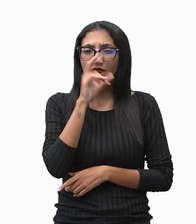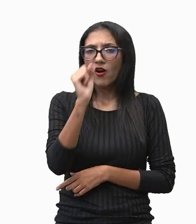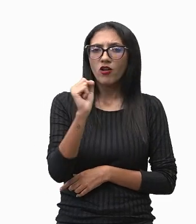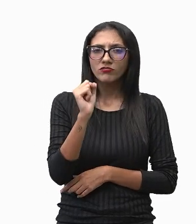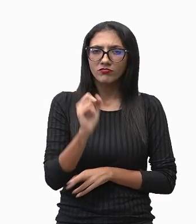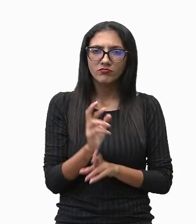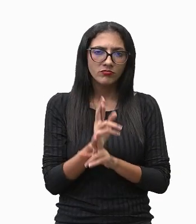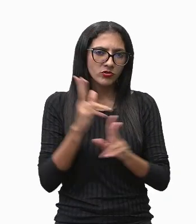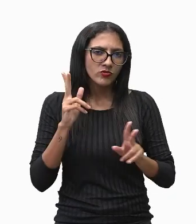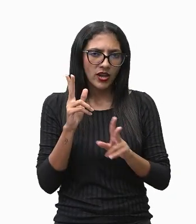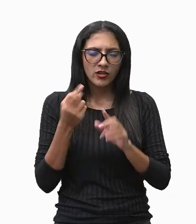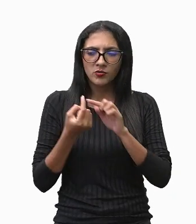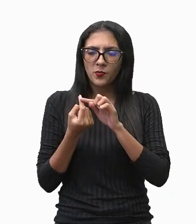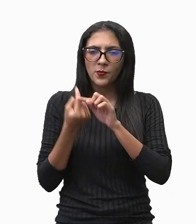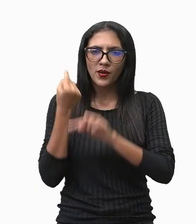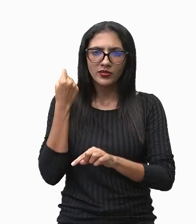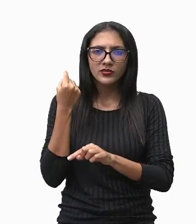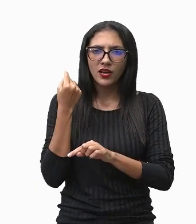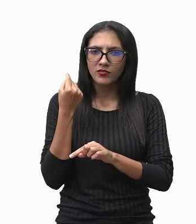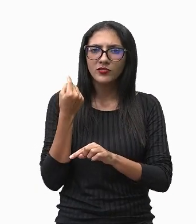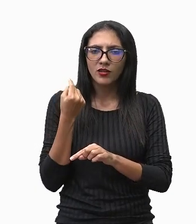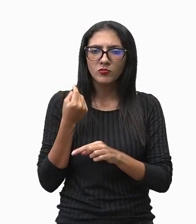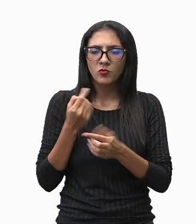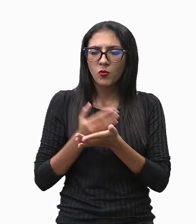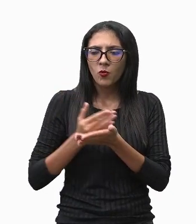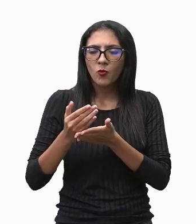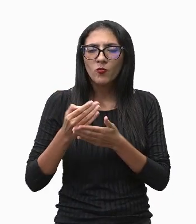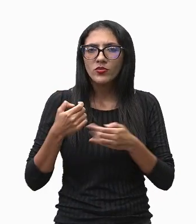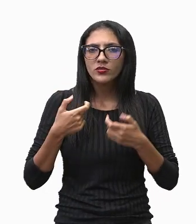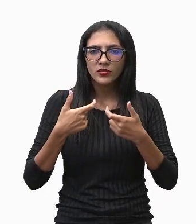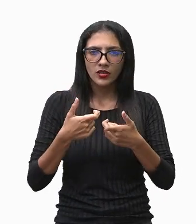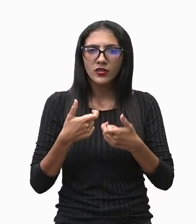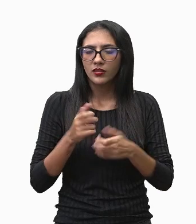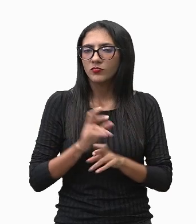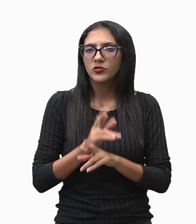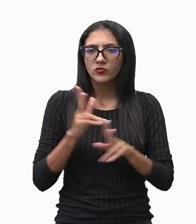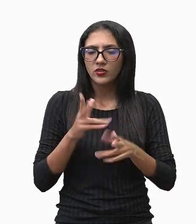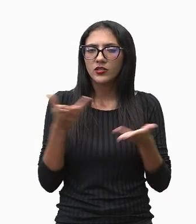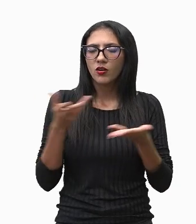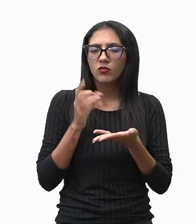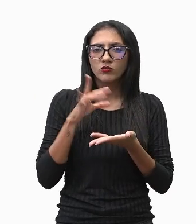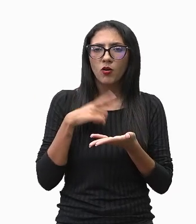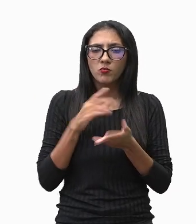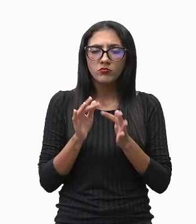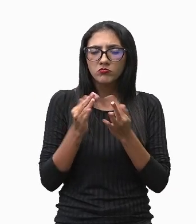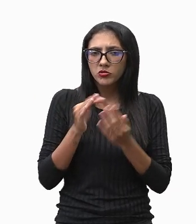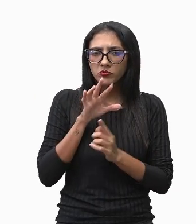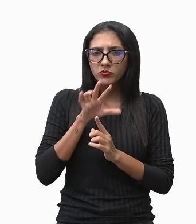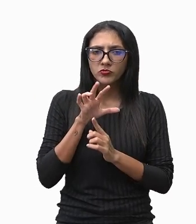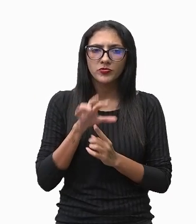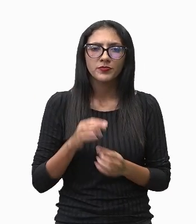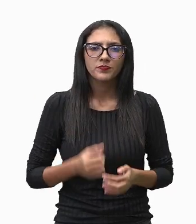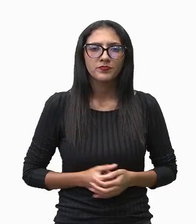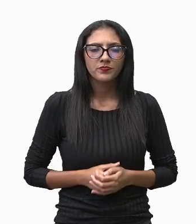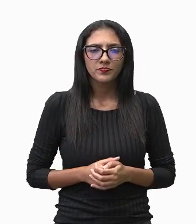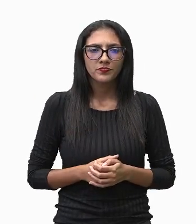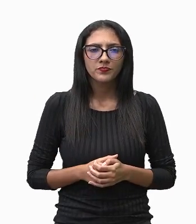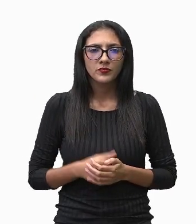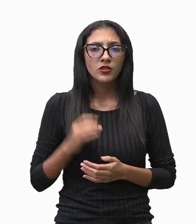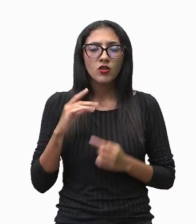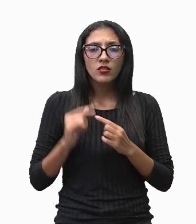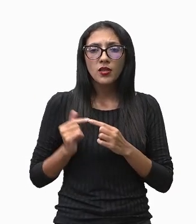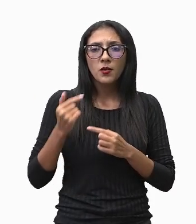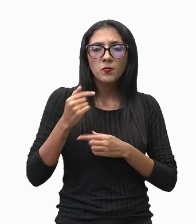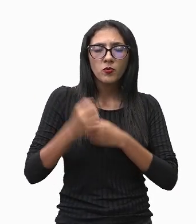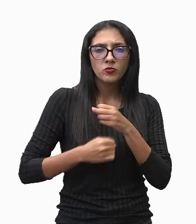tinha durante a guerra do Iraque, né? Então, só que a partir de 2009, que os